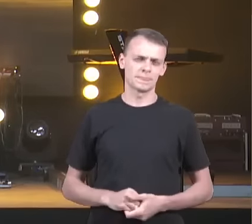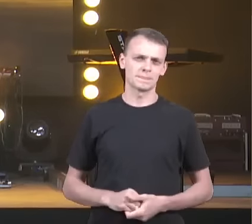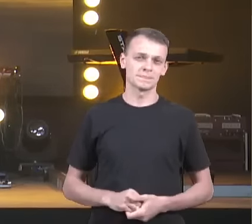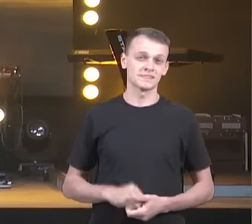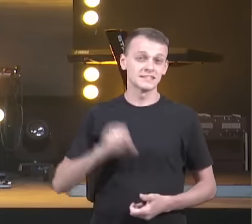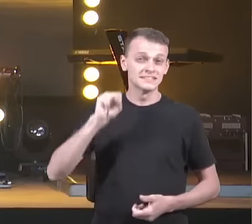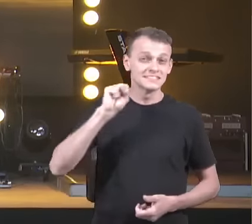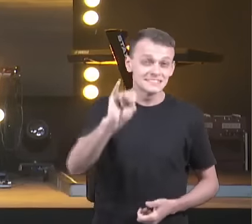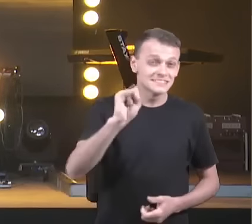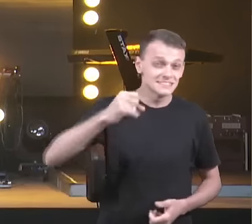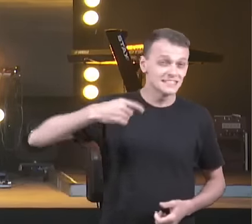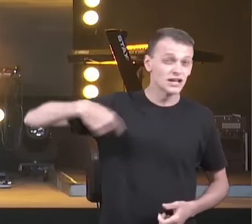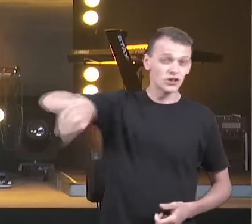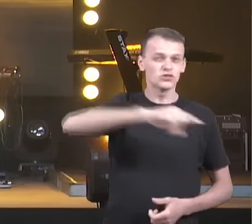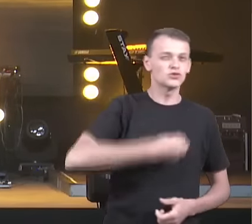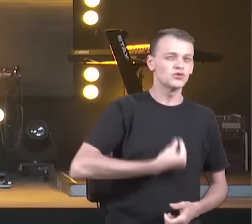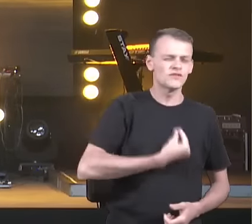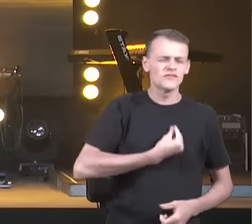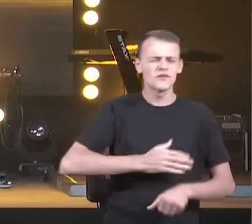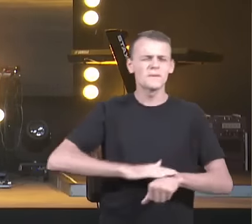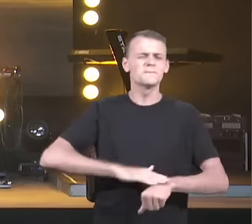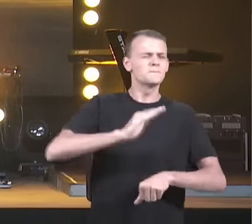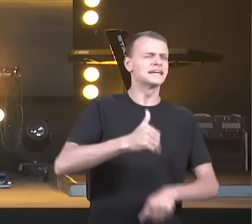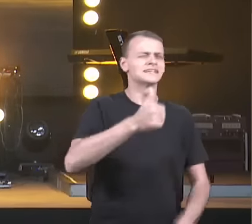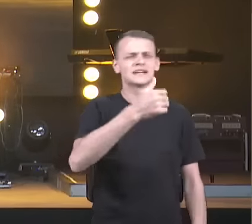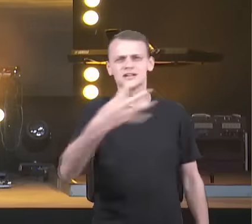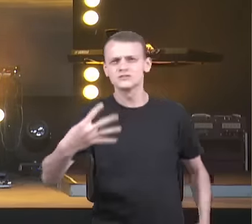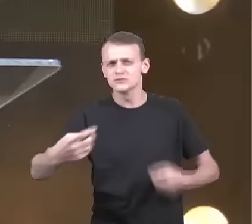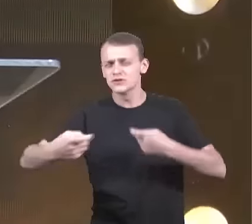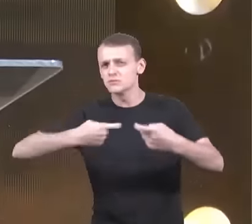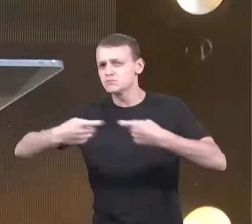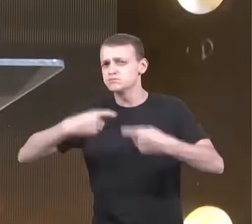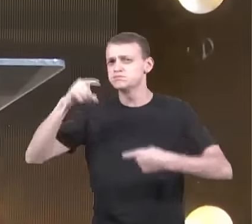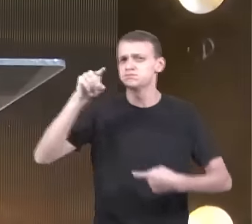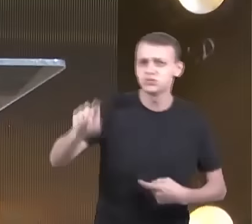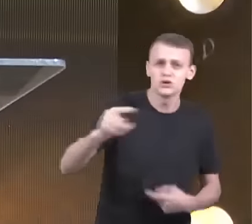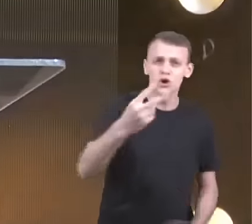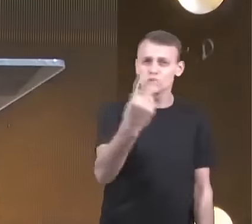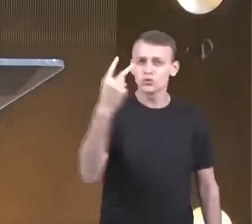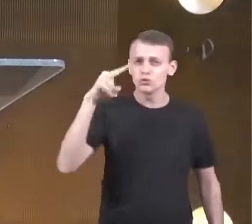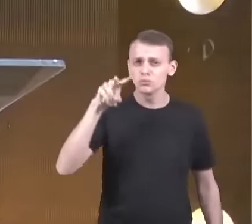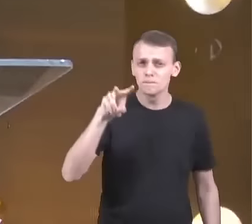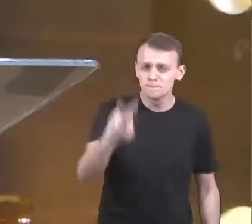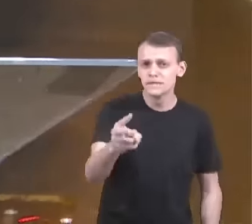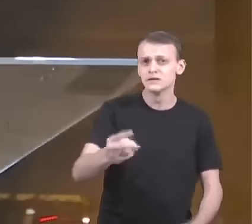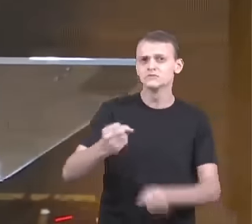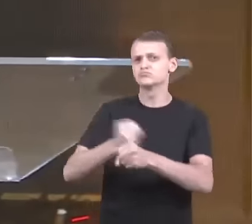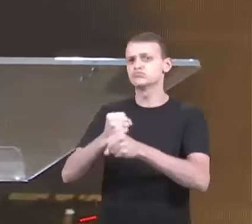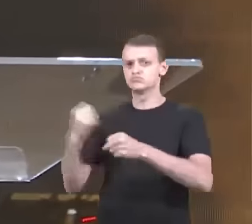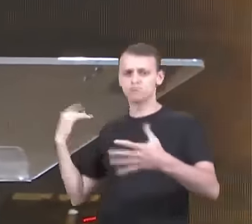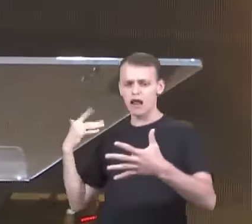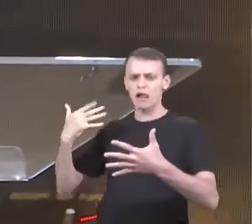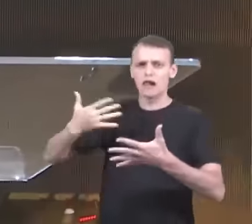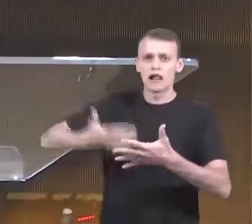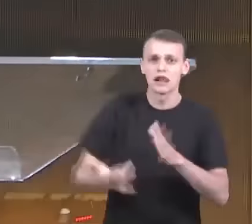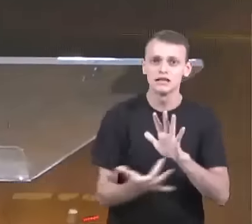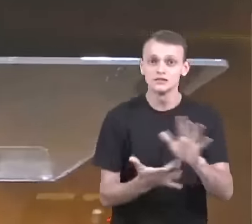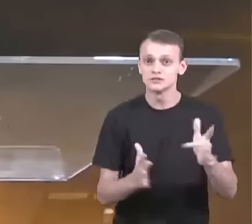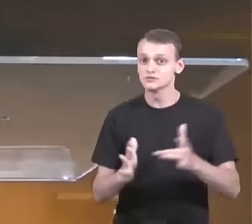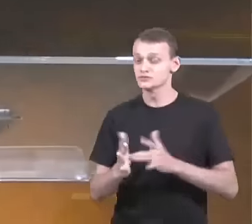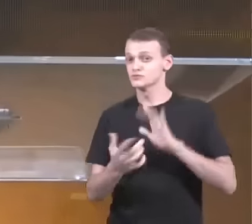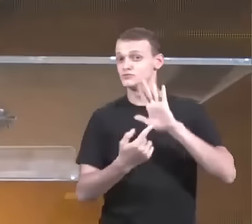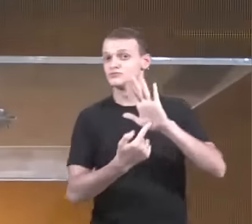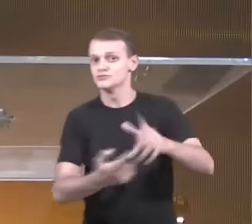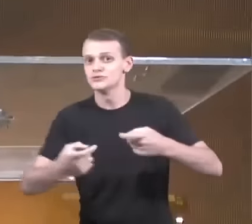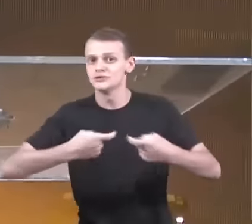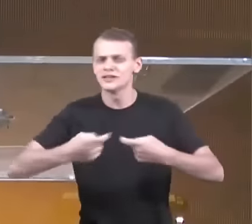Tivemos mais de 14 mil guerras na história humana. De 2000 anos para cá, quando Jesus previu guerras e